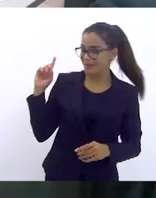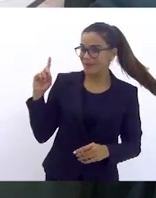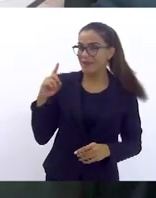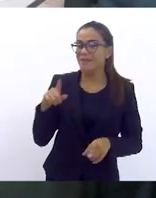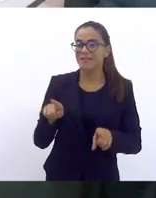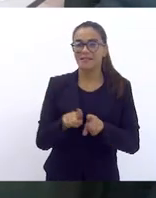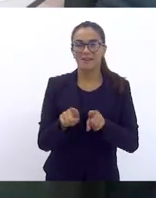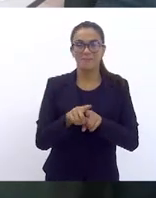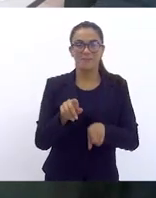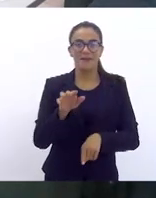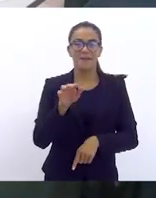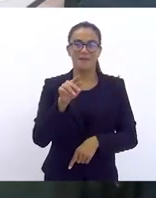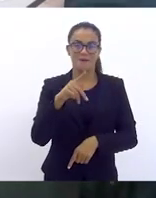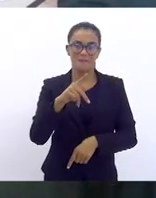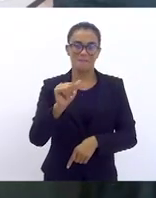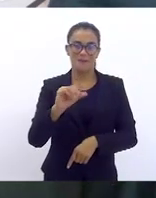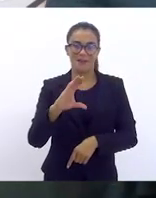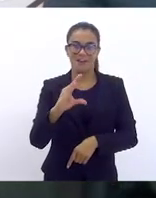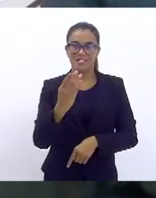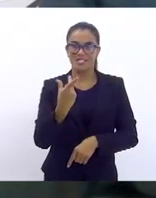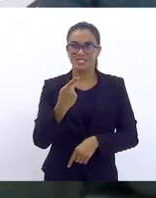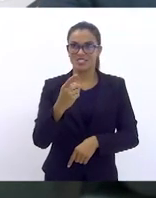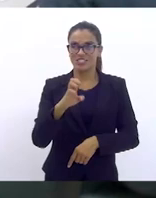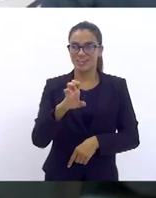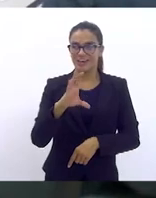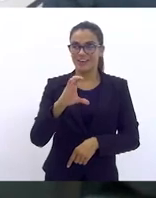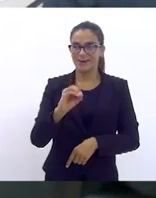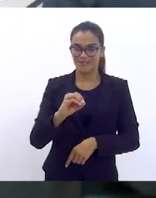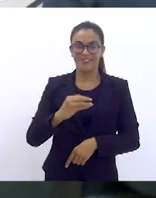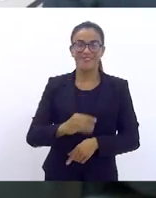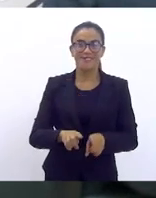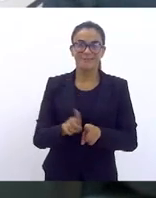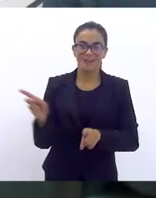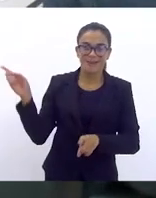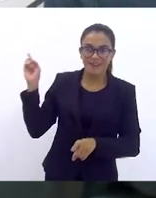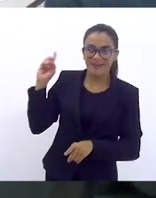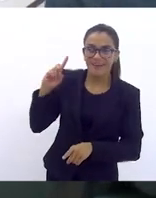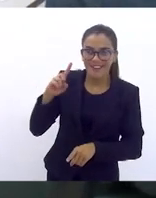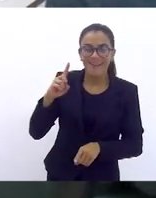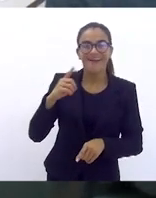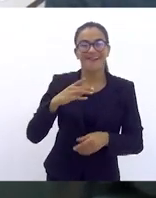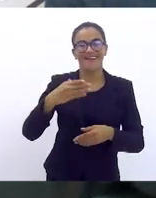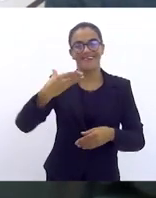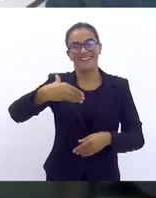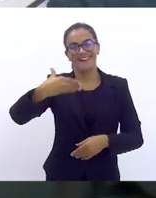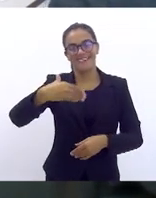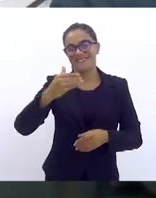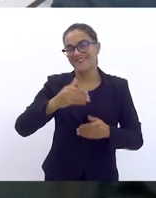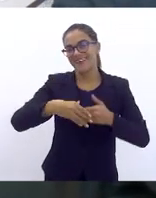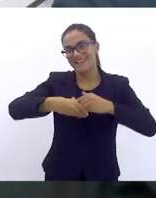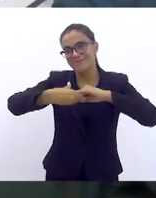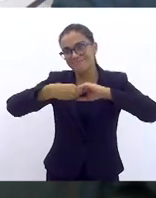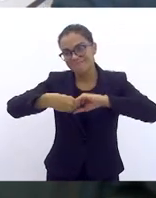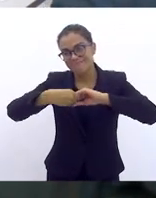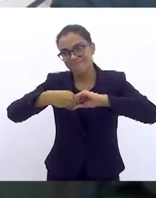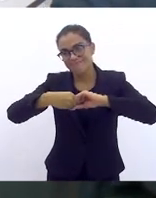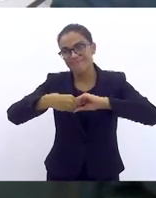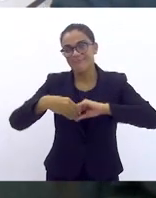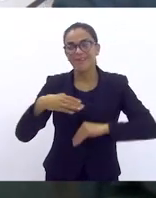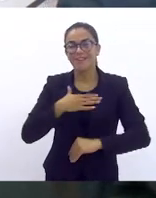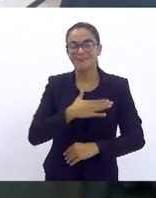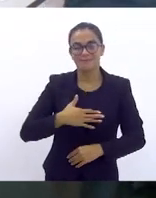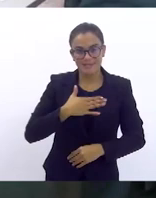Pacheco boas aqui presentes também prazer poder falar para